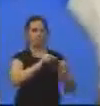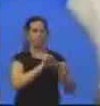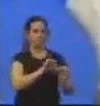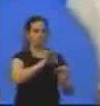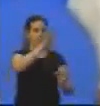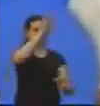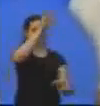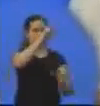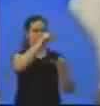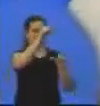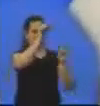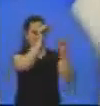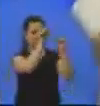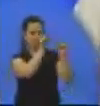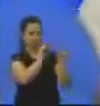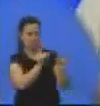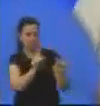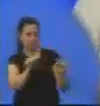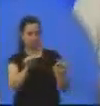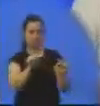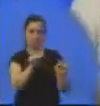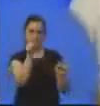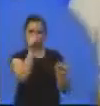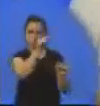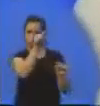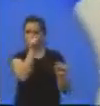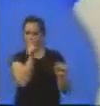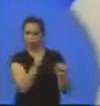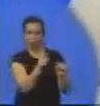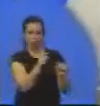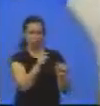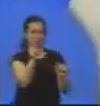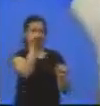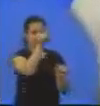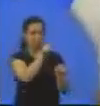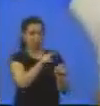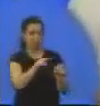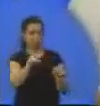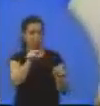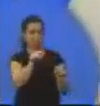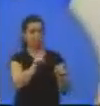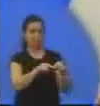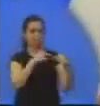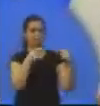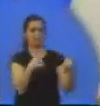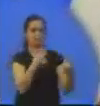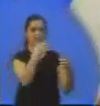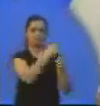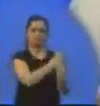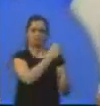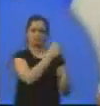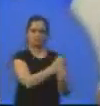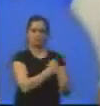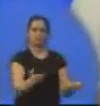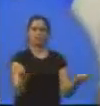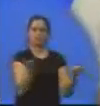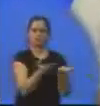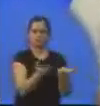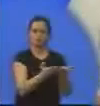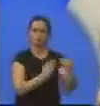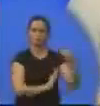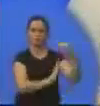2. Então, tem lá uma assíntota vertical. Então, meu gráfico já tem uma assíntota vertical. Aí, eu vou calcular